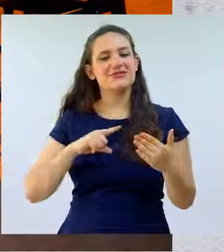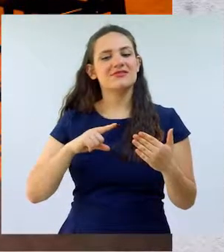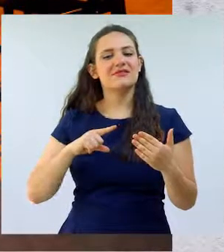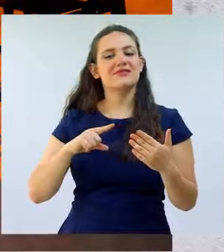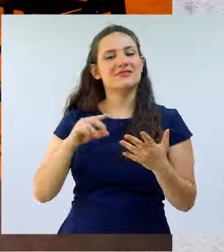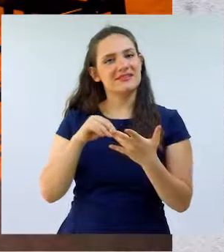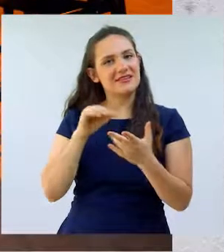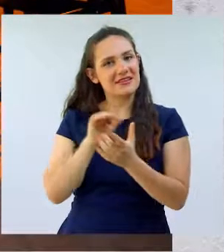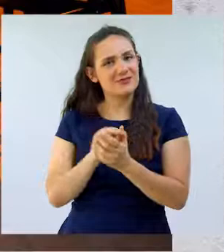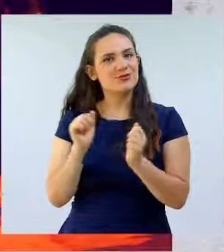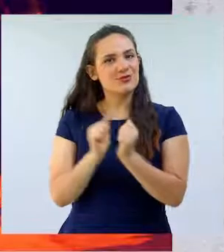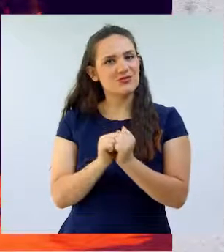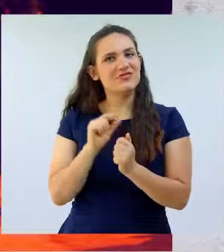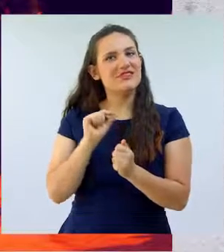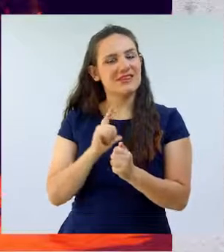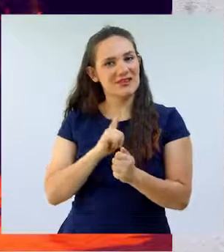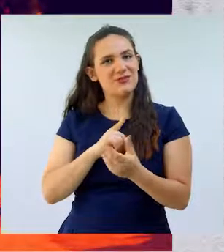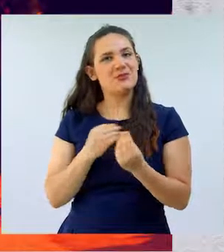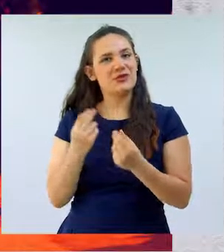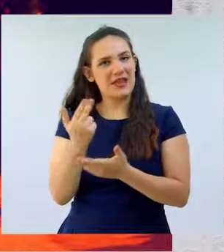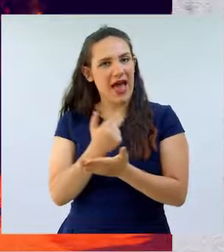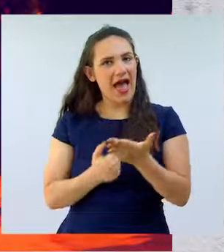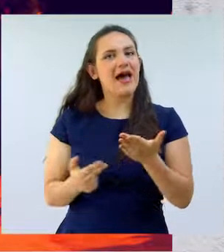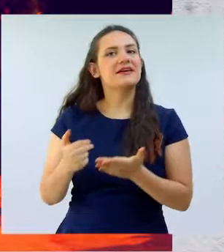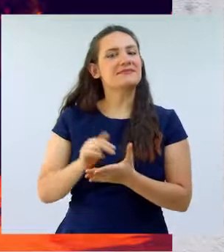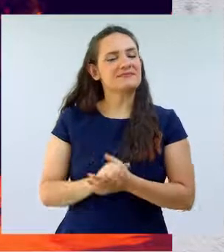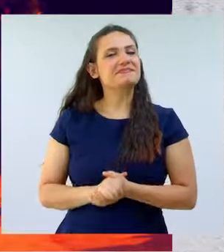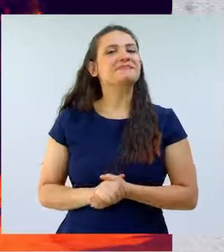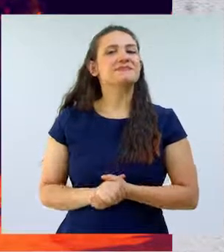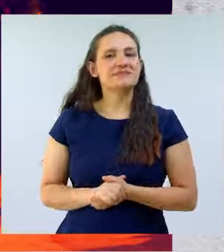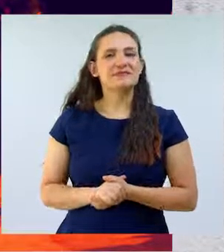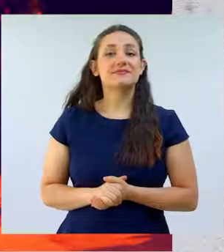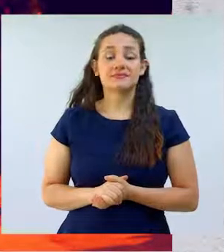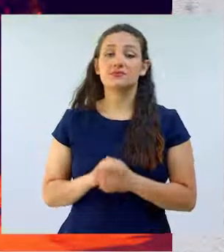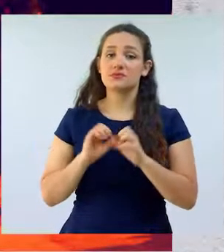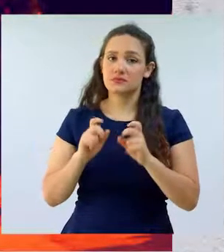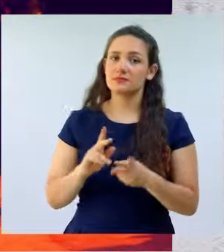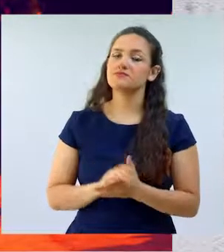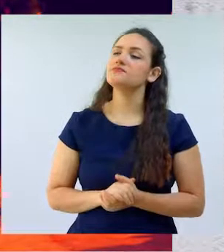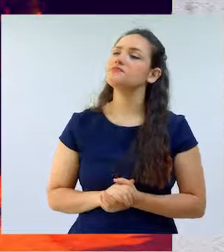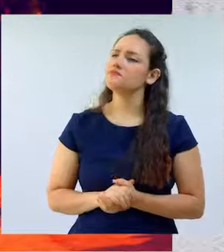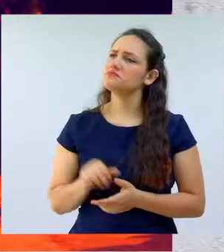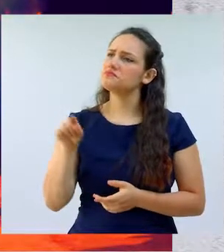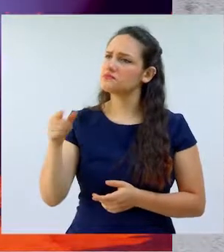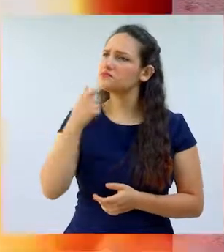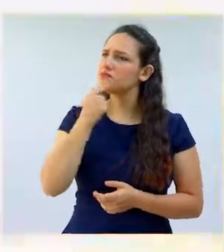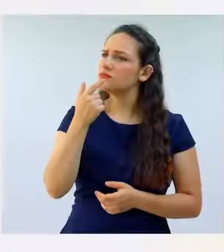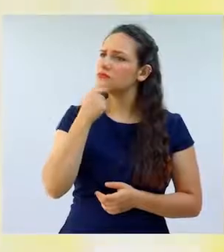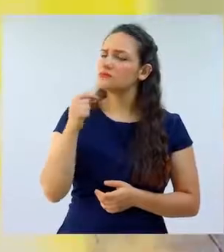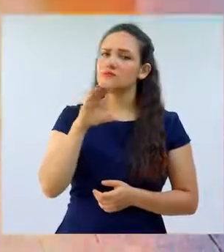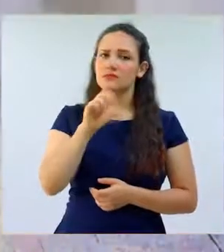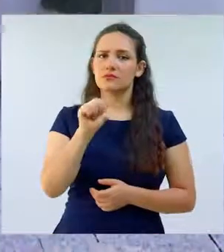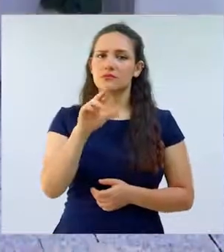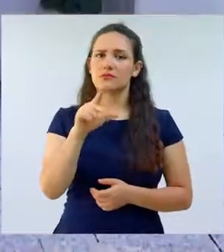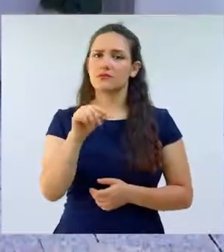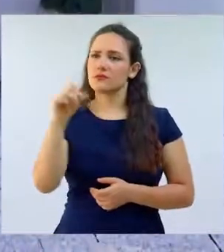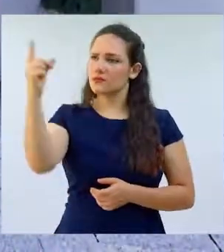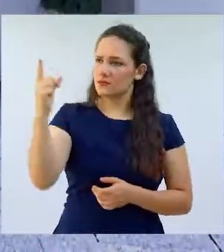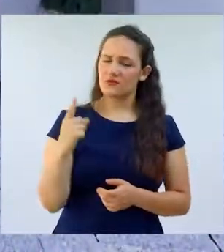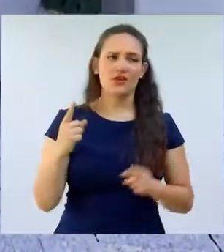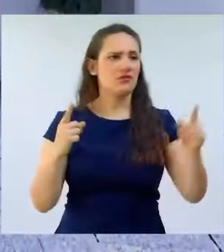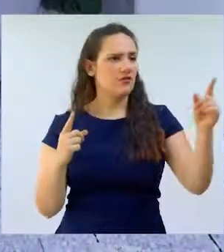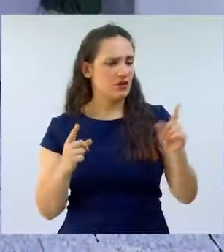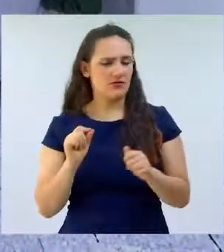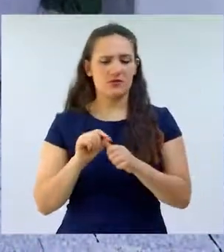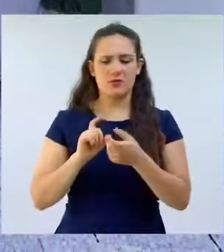muito legal, foi uma coisa assim maravilhosa, foi bem artístico também, mas foi bem E aí o Carlos estava lá também. Aí eu conheci o Carlos